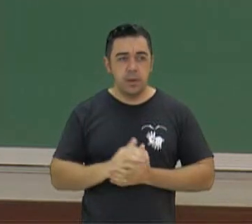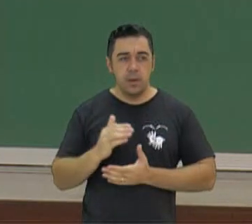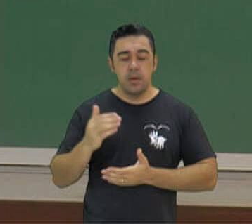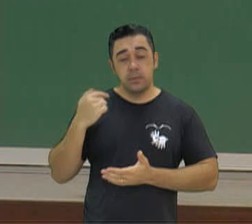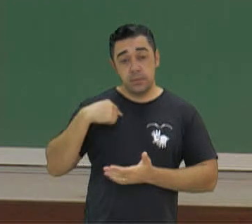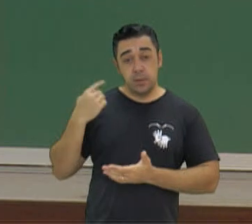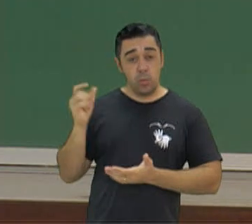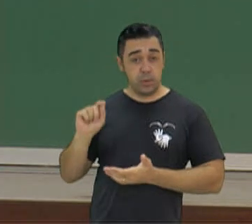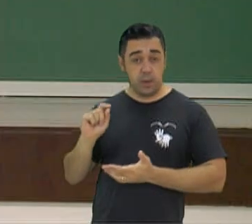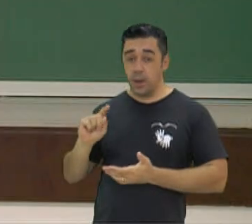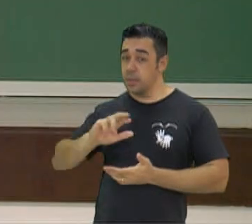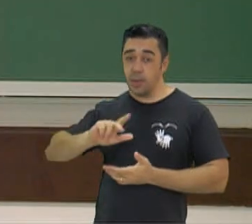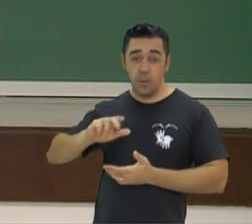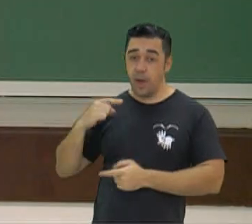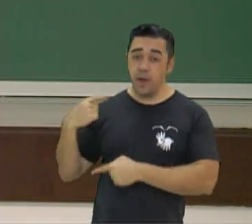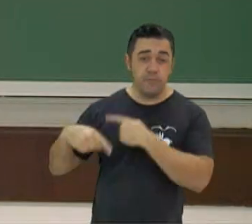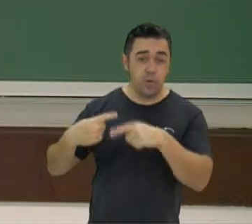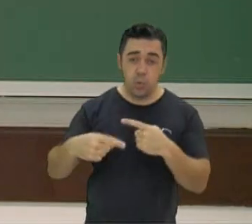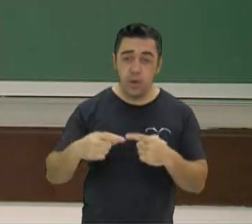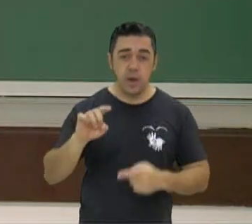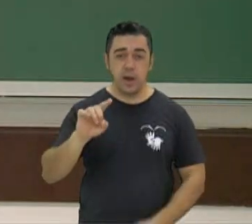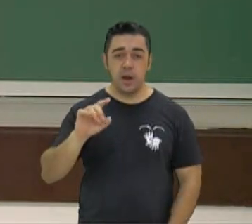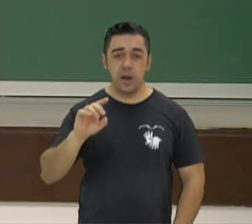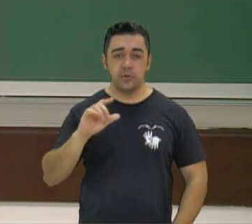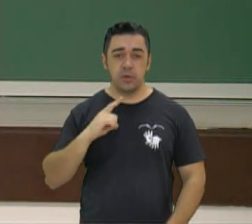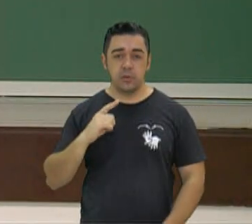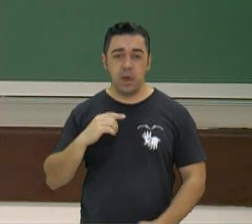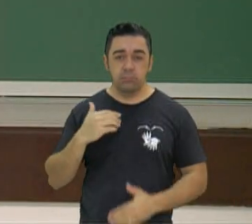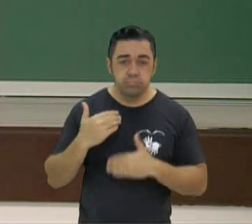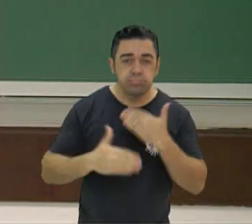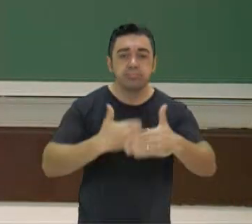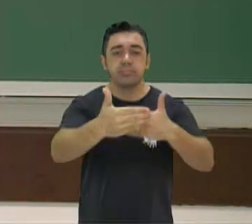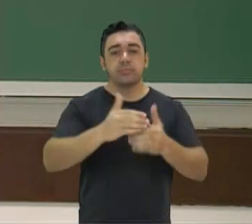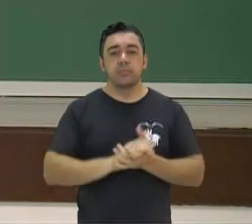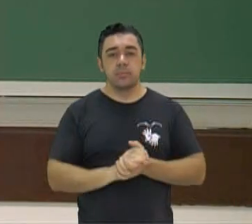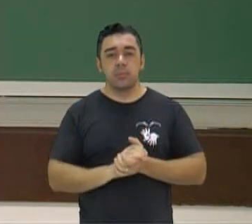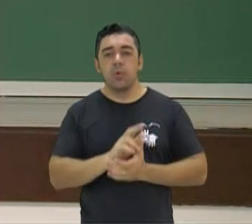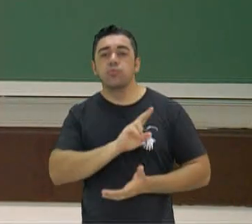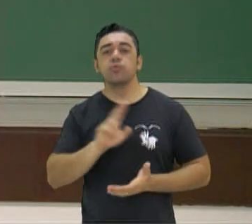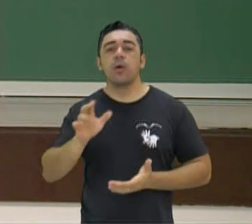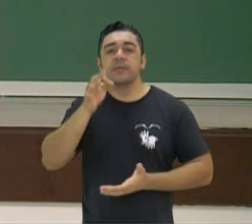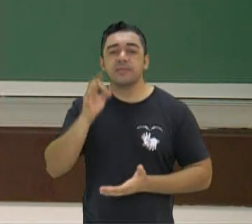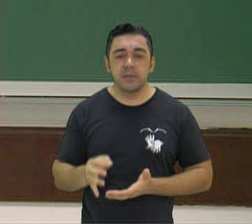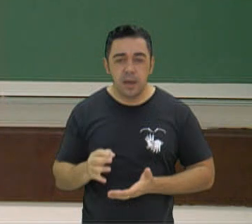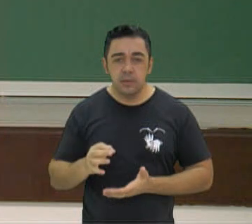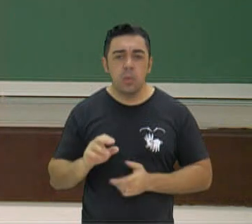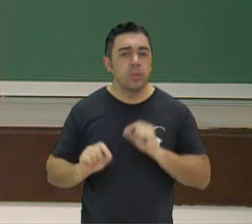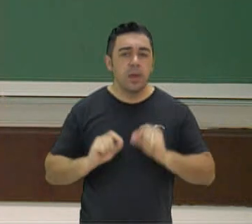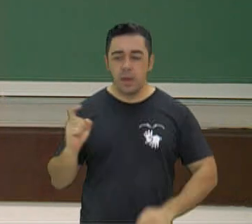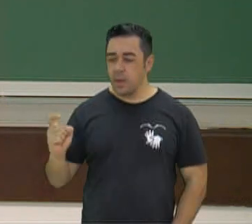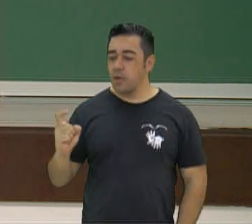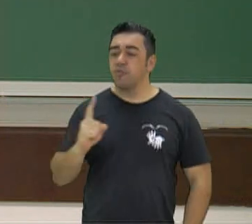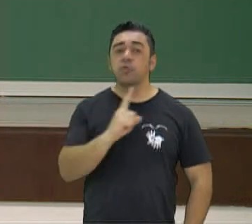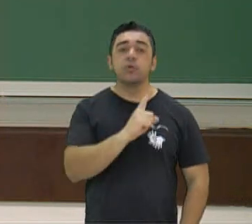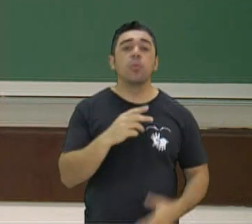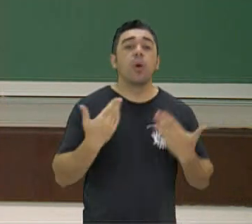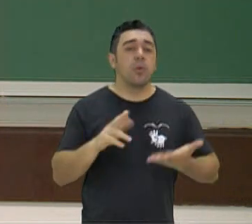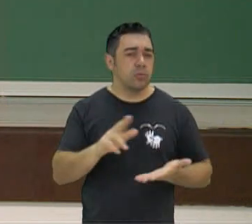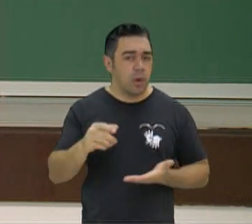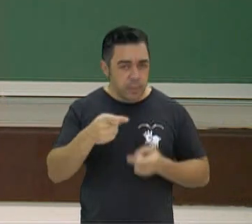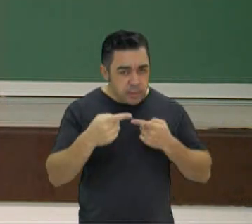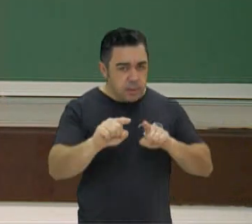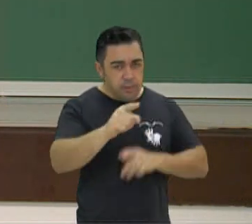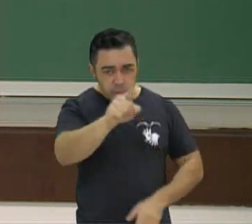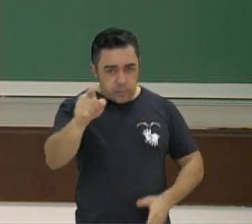resposta. Então, na verdade, Pokémon não evolui. E eu já te deixo lá, procura então qual é o nome correto. Em vez de evolução, deveria ser o quê? Te deixo o desafio